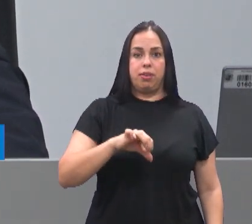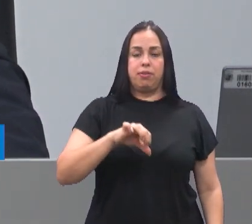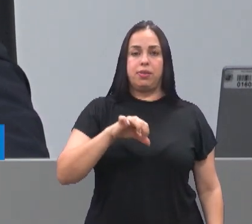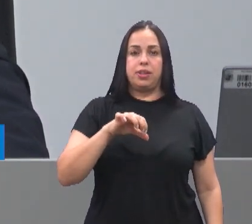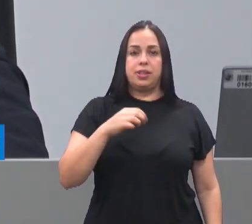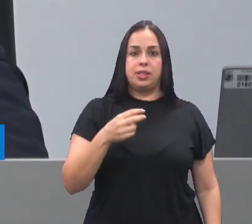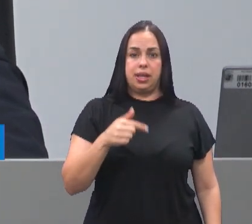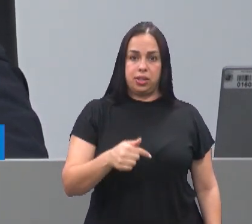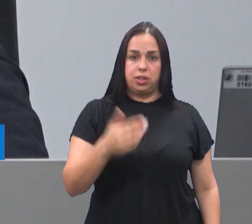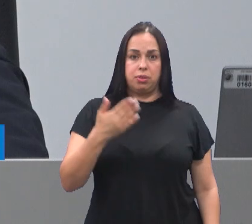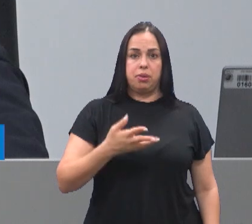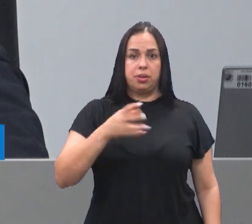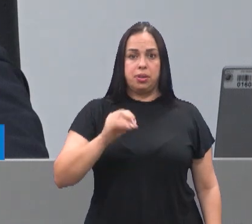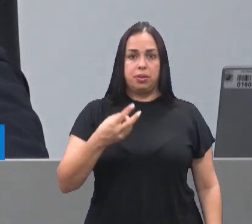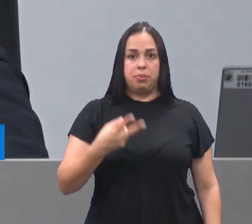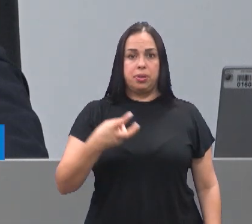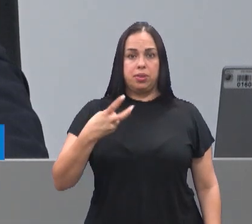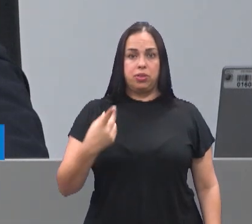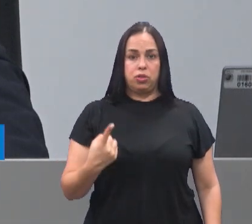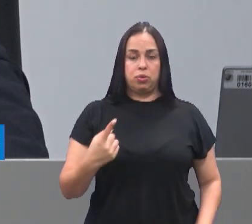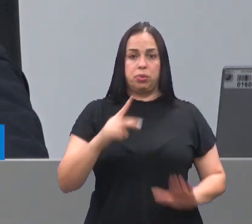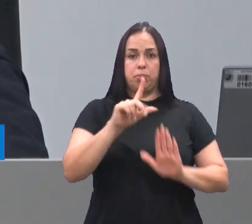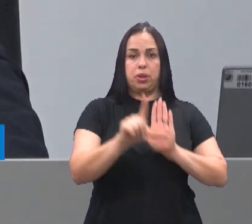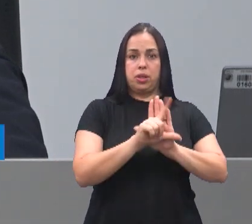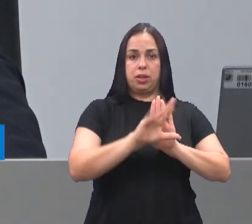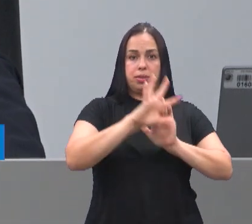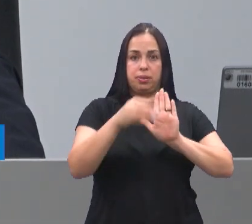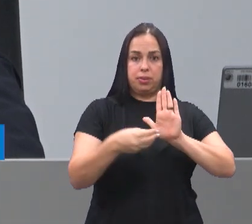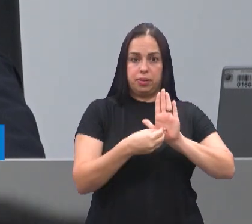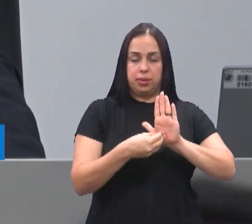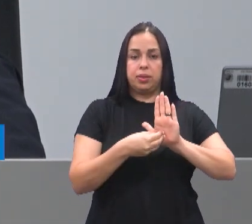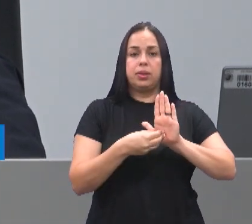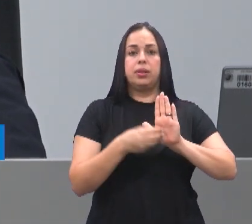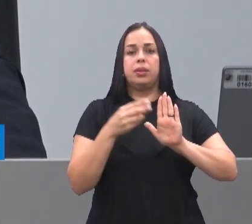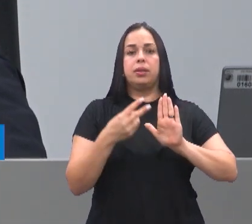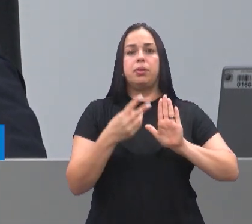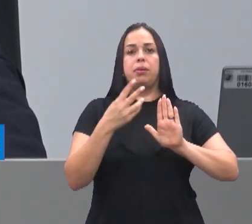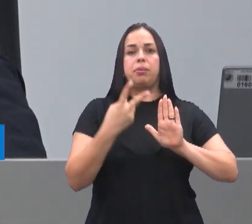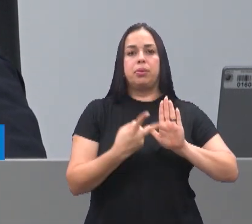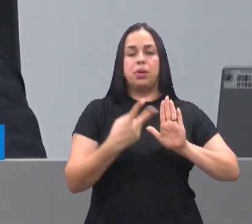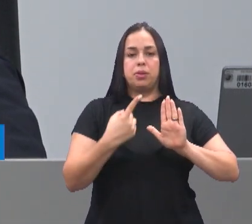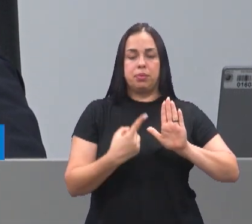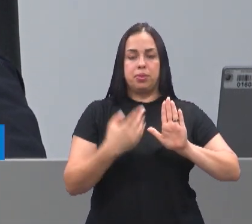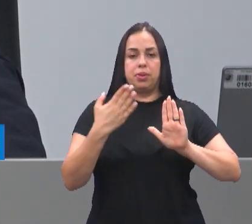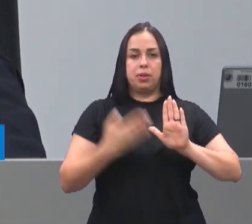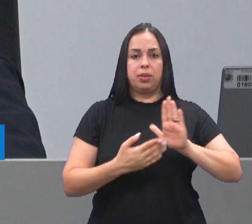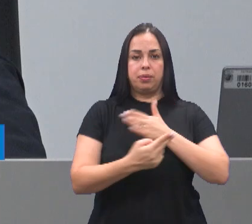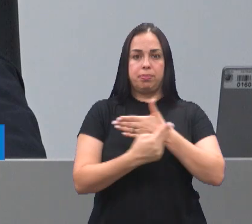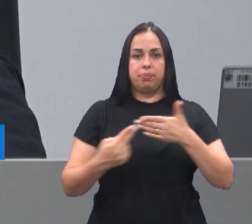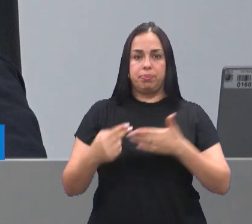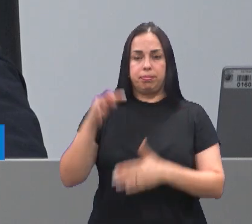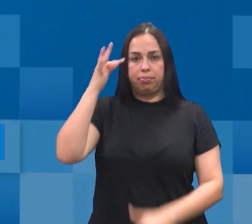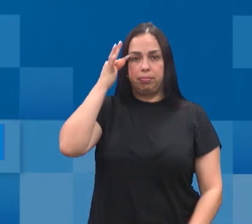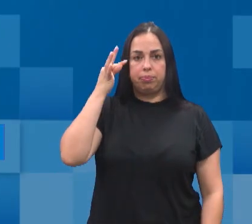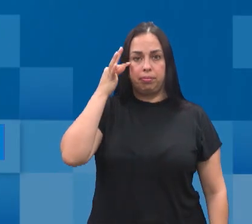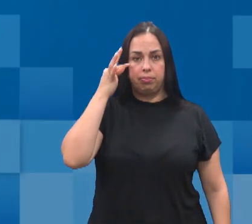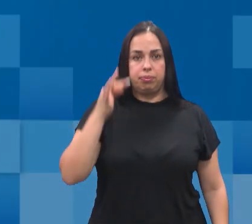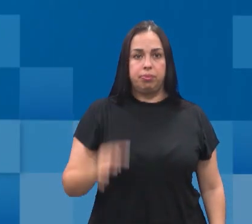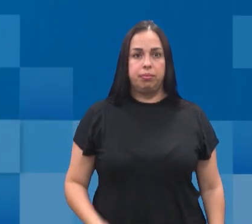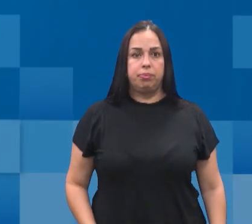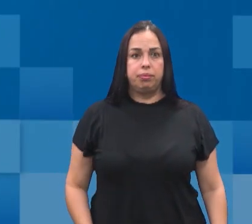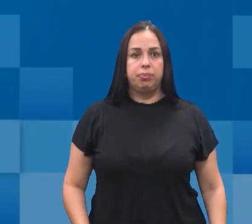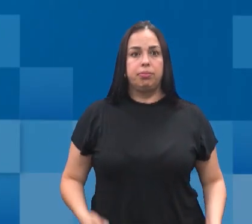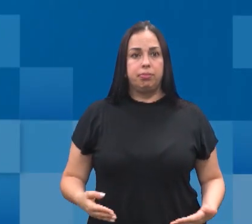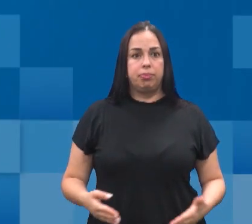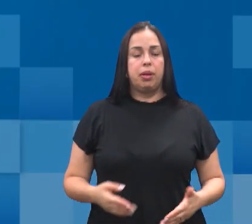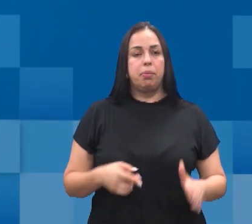12795/2021, projeto de lei complementar, número 21/2021, autoria do vereador Tomás Henrique. Verifico